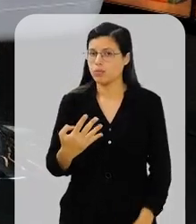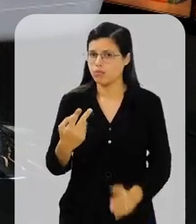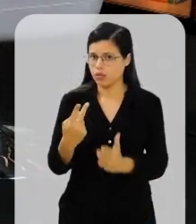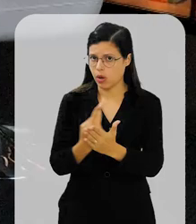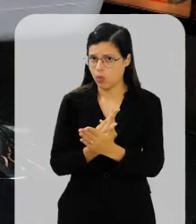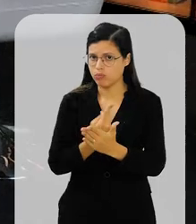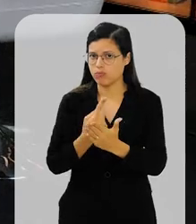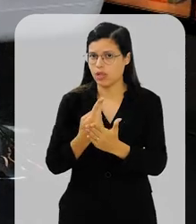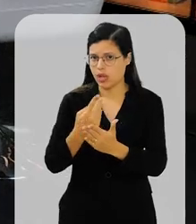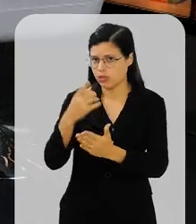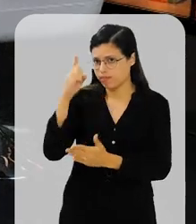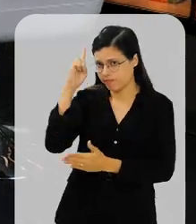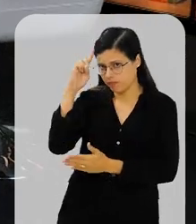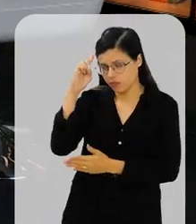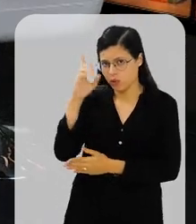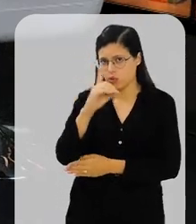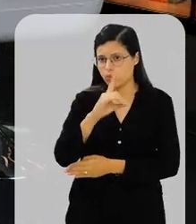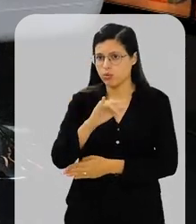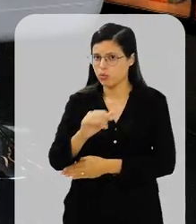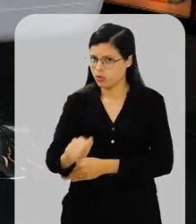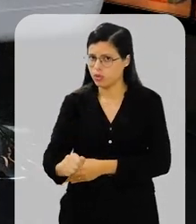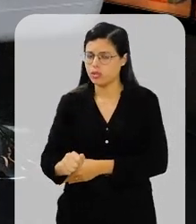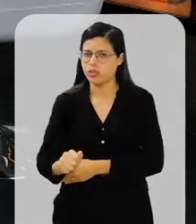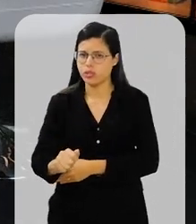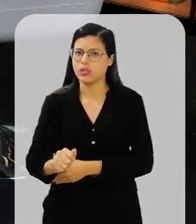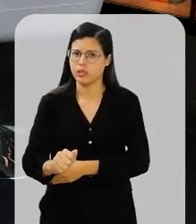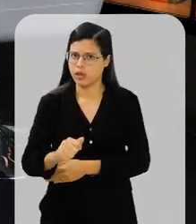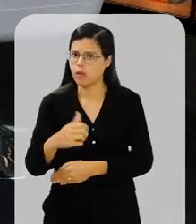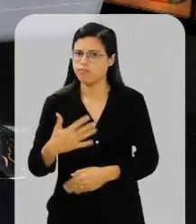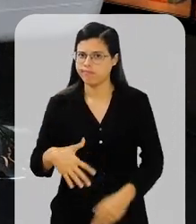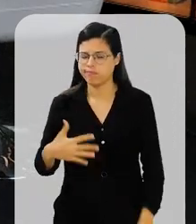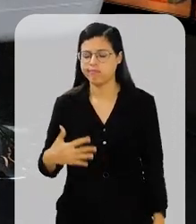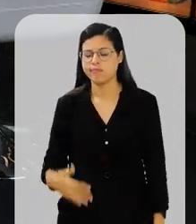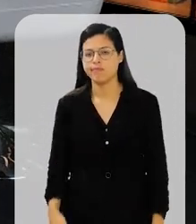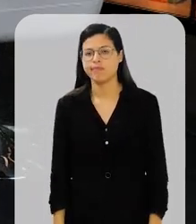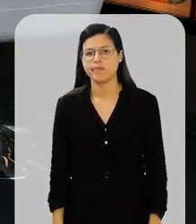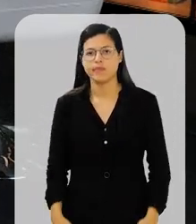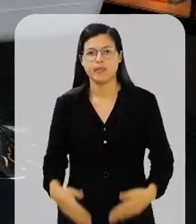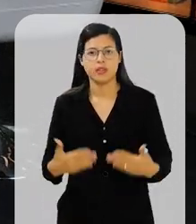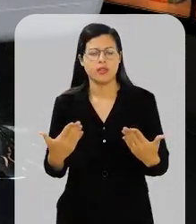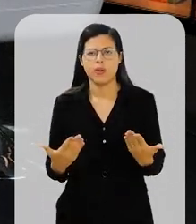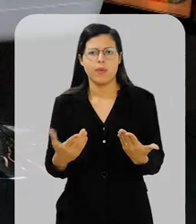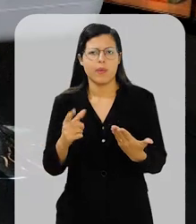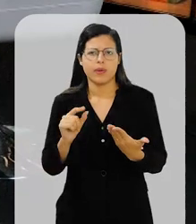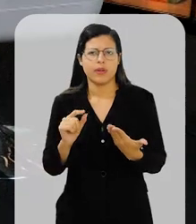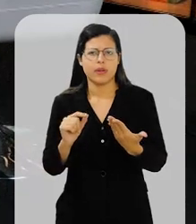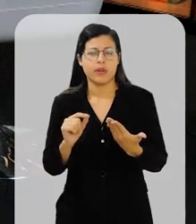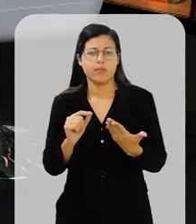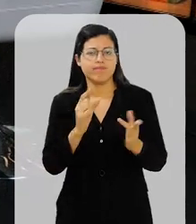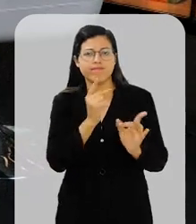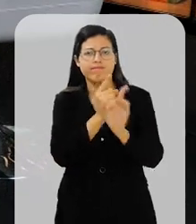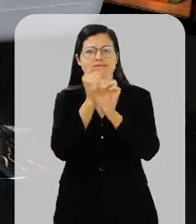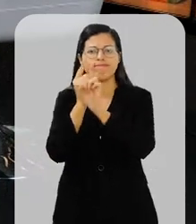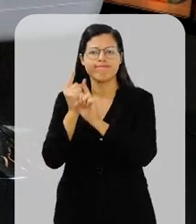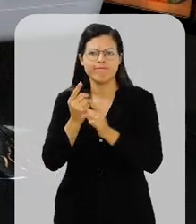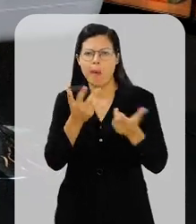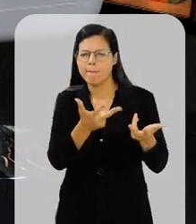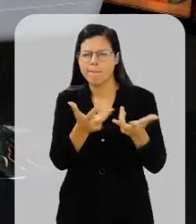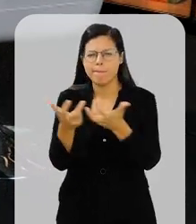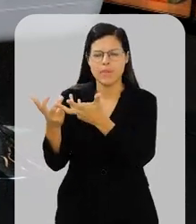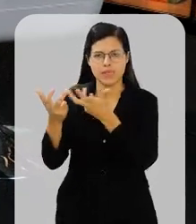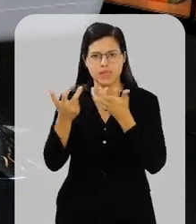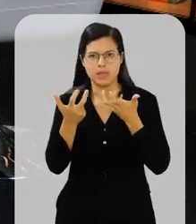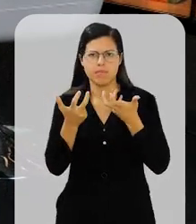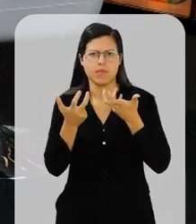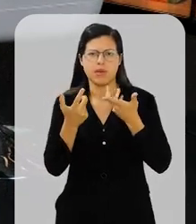494 casos por dia. Alarmante. É muita, sim, coisa. Exatamente. Então, doutora Sandra, o que que a gente pode identificar,